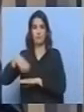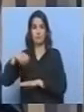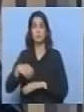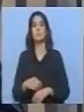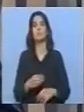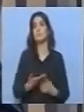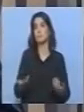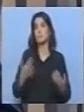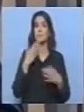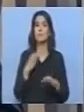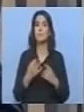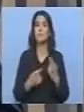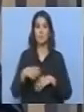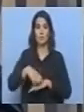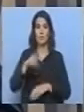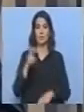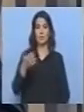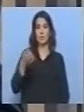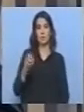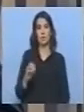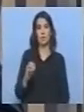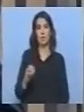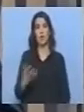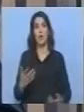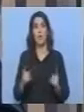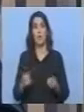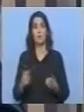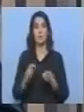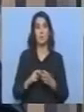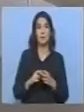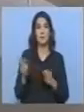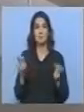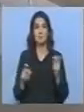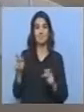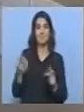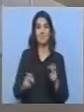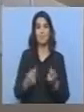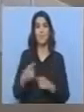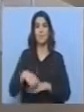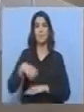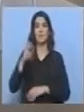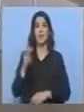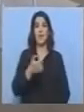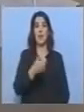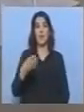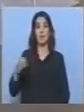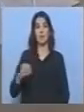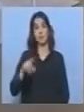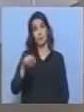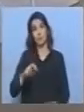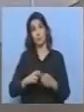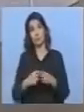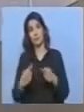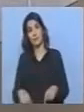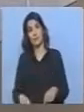é natural, edifícios que já têm 50 anos começam agora a dar alguns problemas, edifícios que têm 500 anos também dão os seus problemas, e